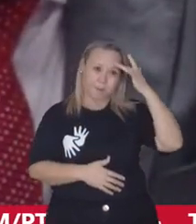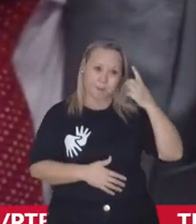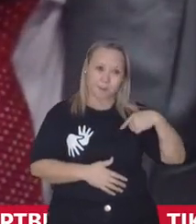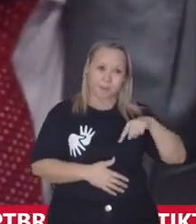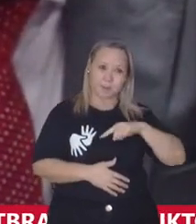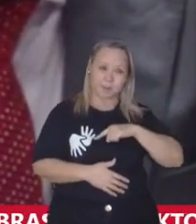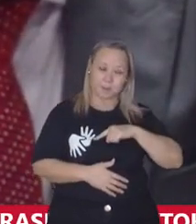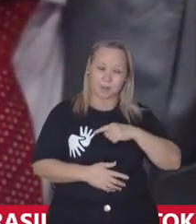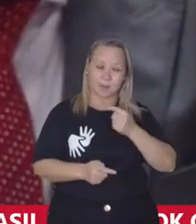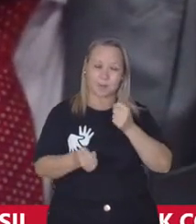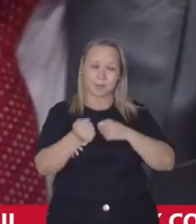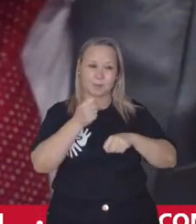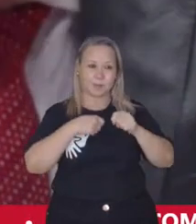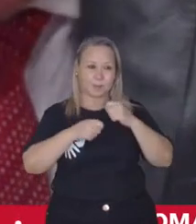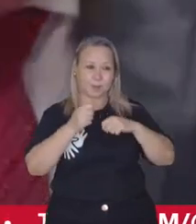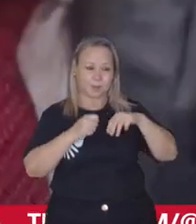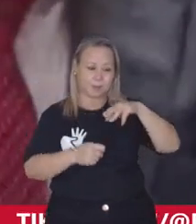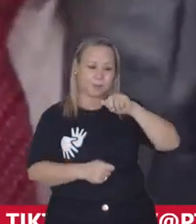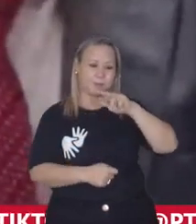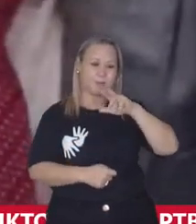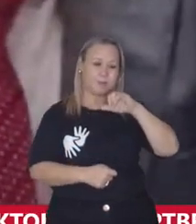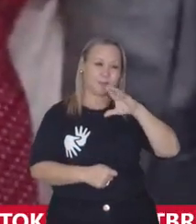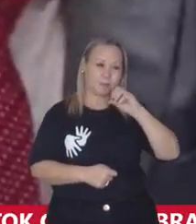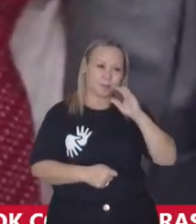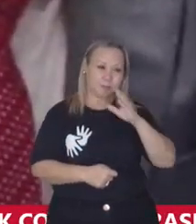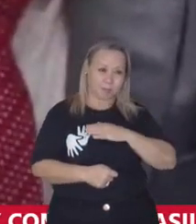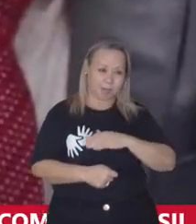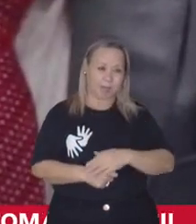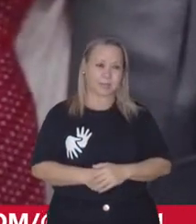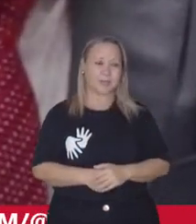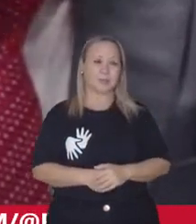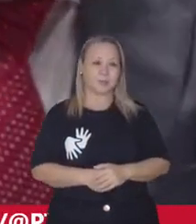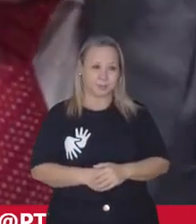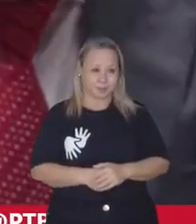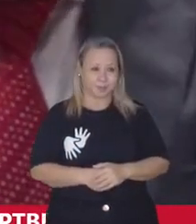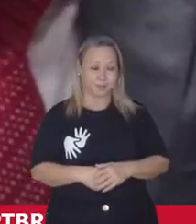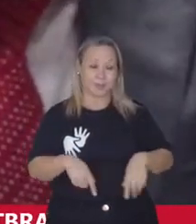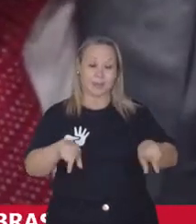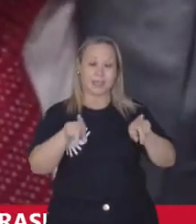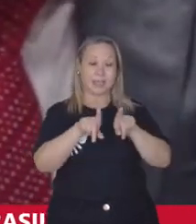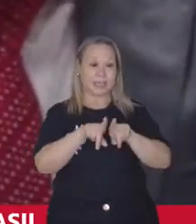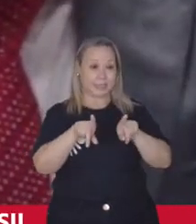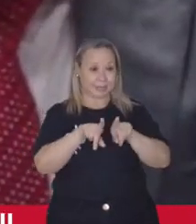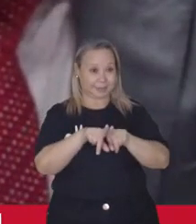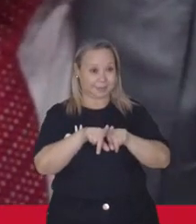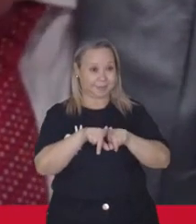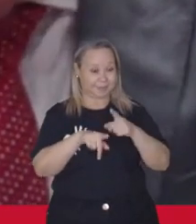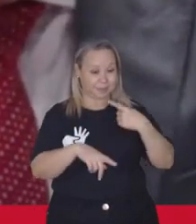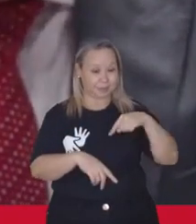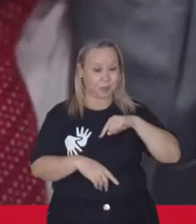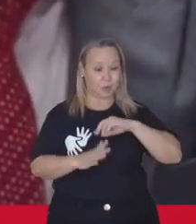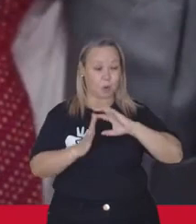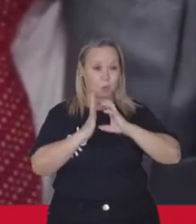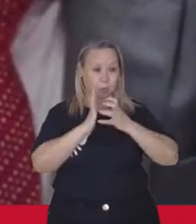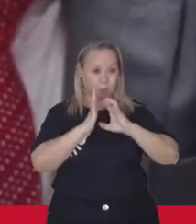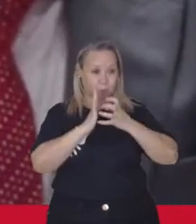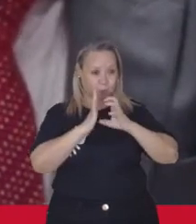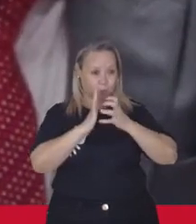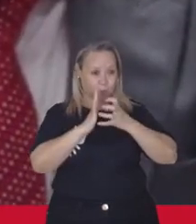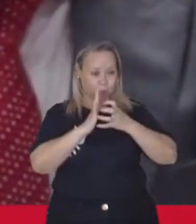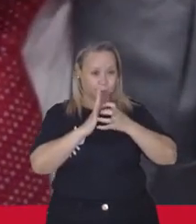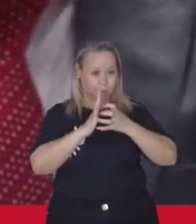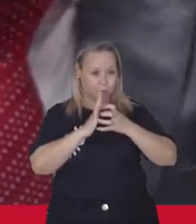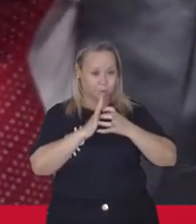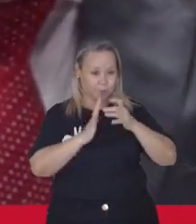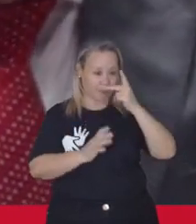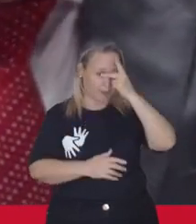grande economista Márcio Postman, e também o nosso partido, na